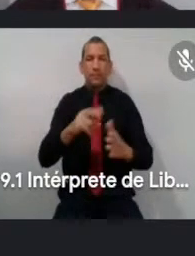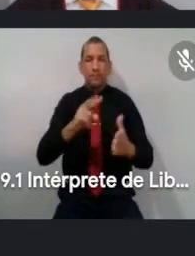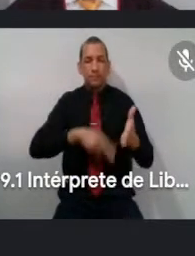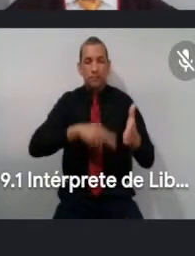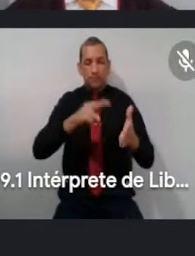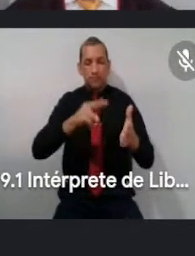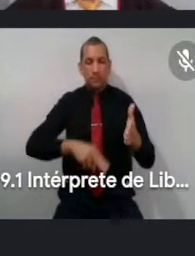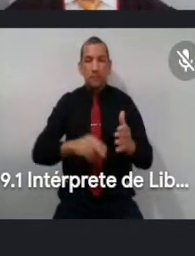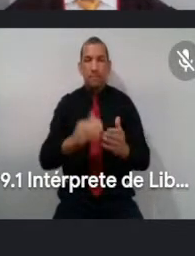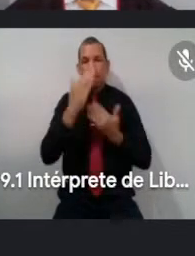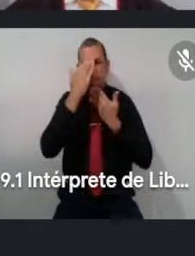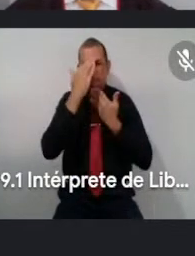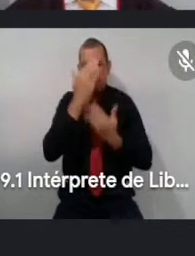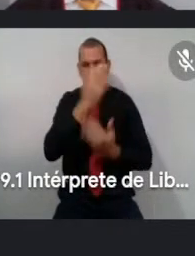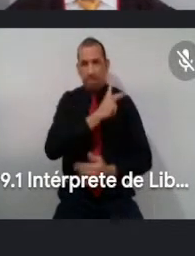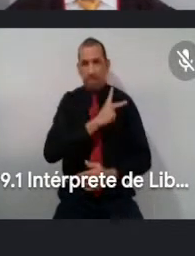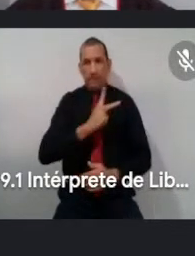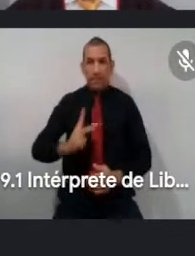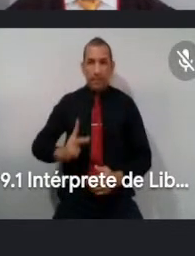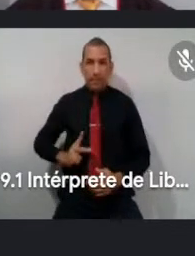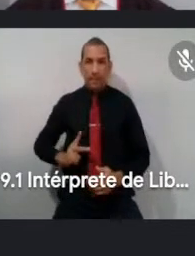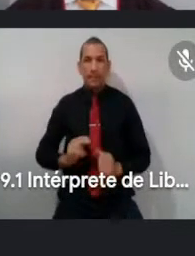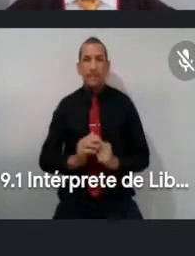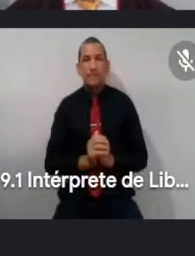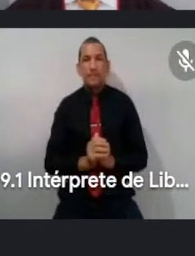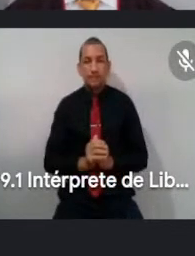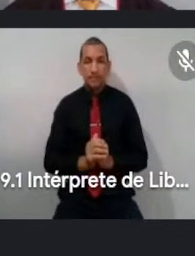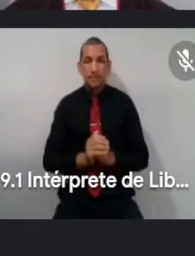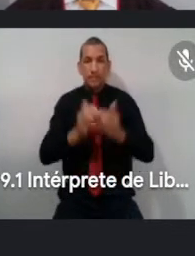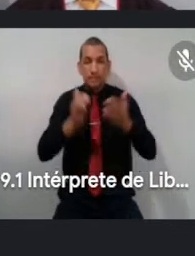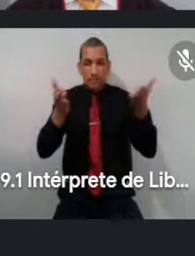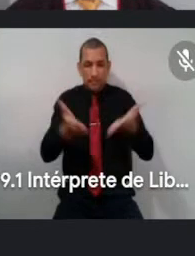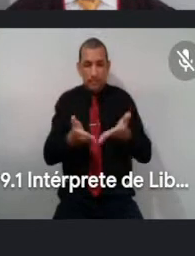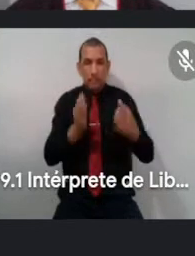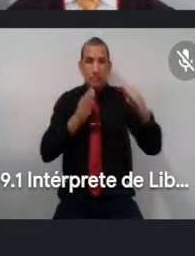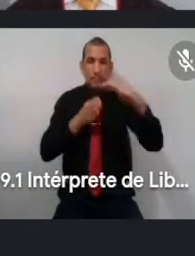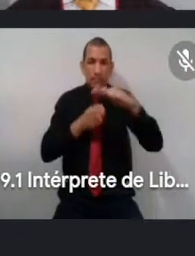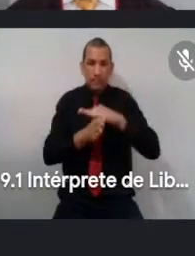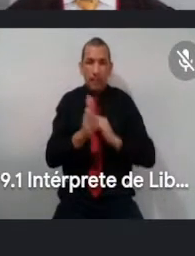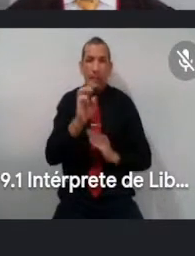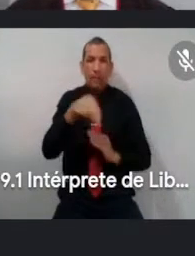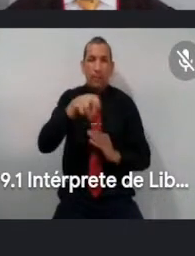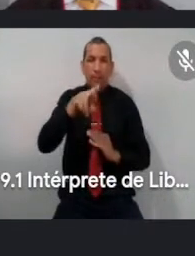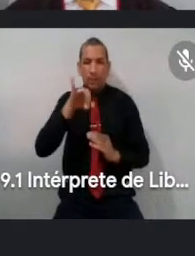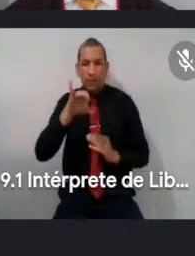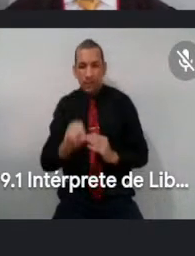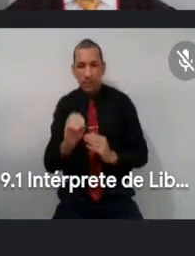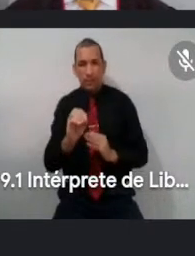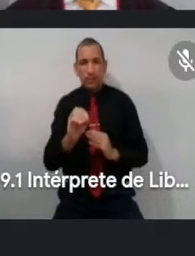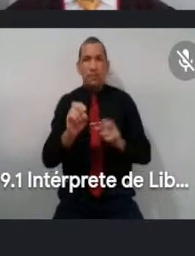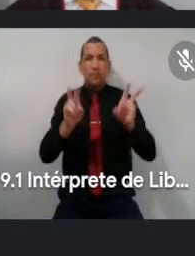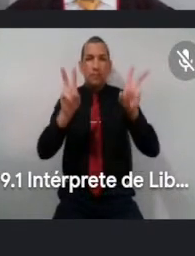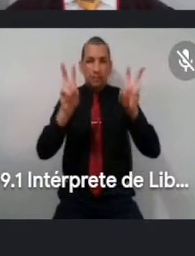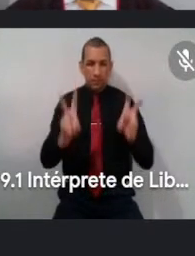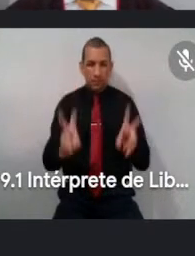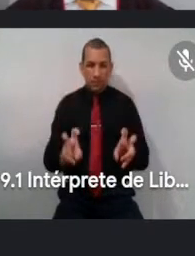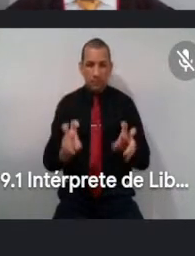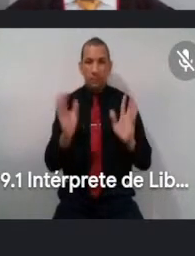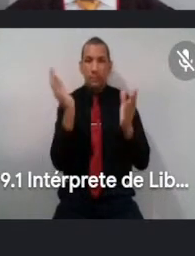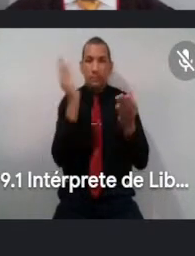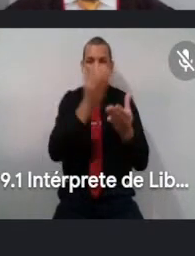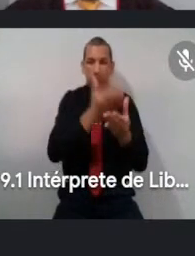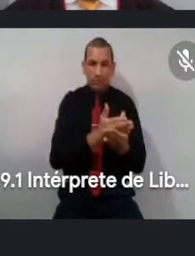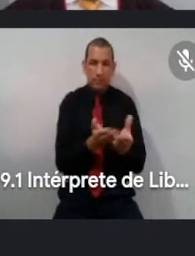Obrigado Presidente e agora já entrando nesse daqui estão É nesse caso dos